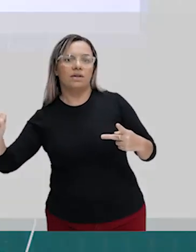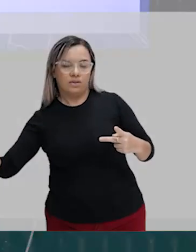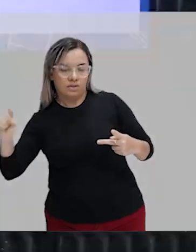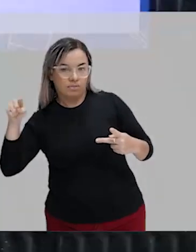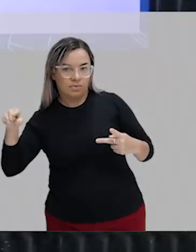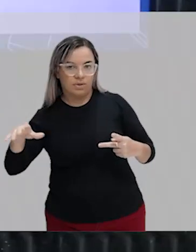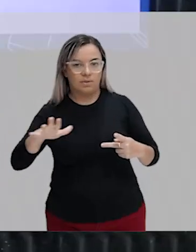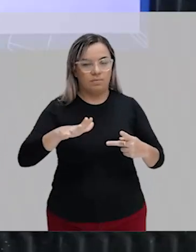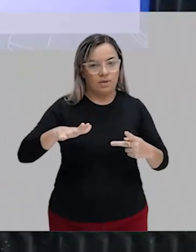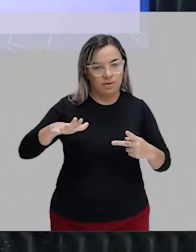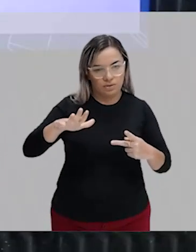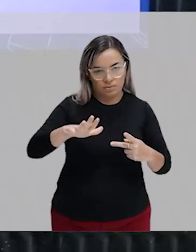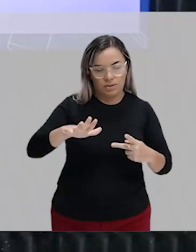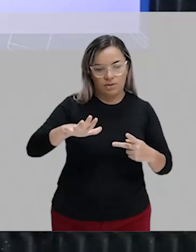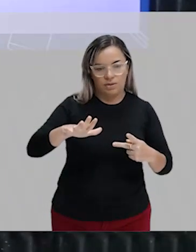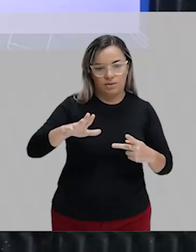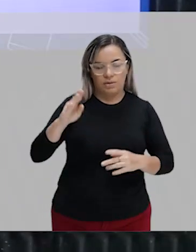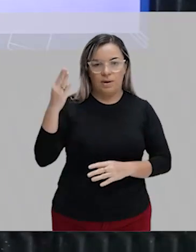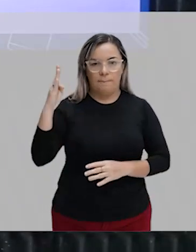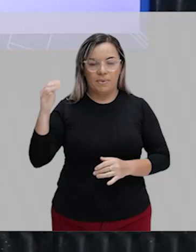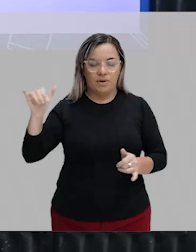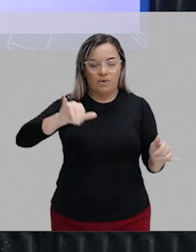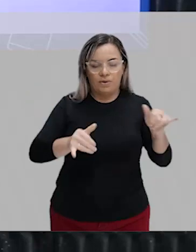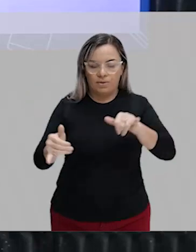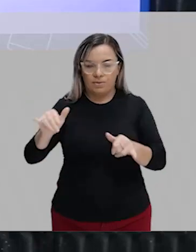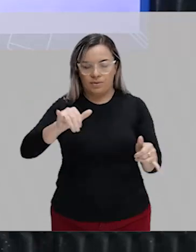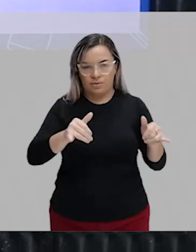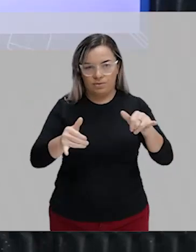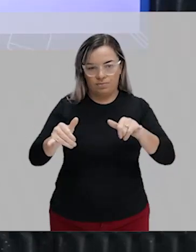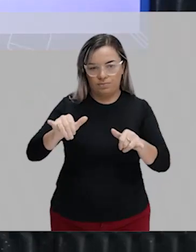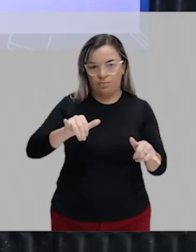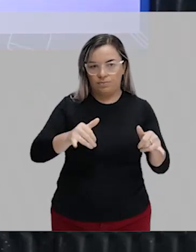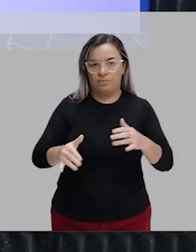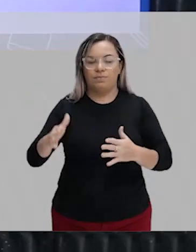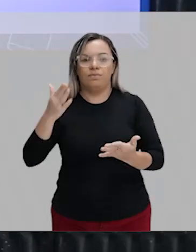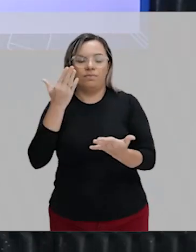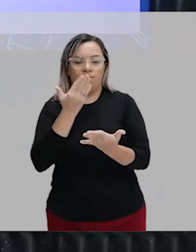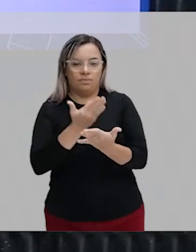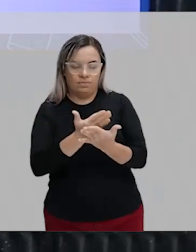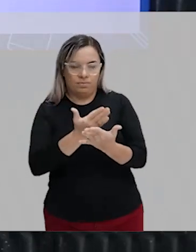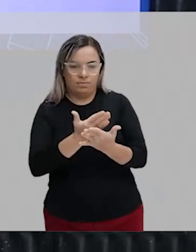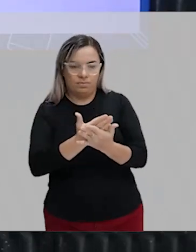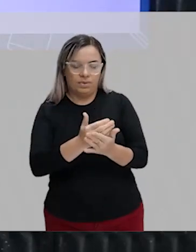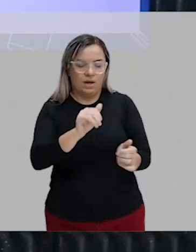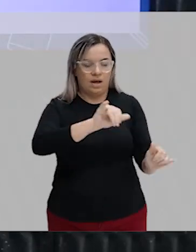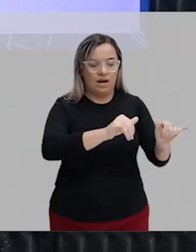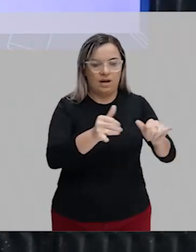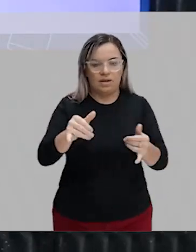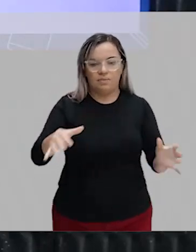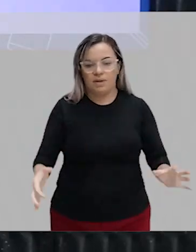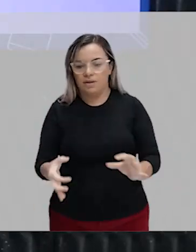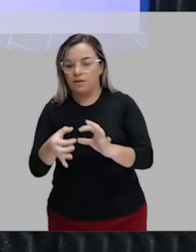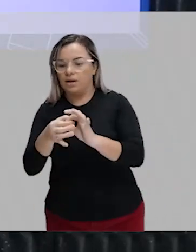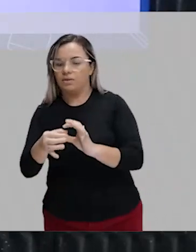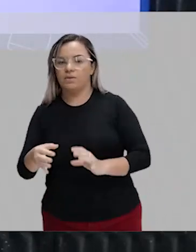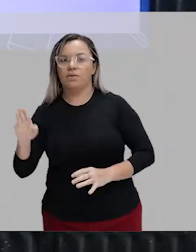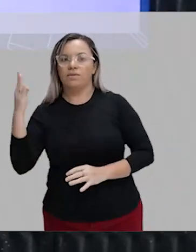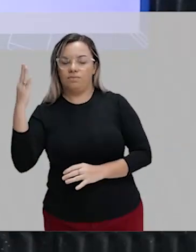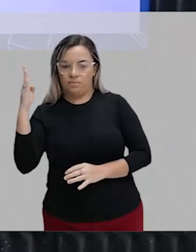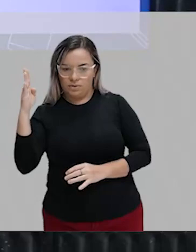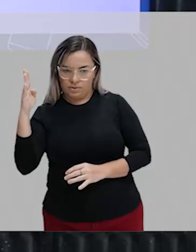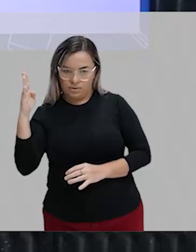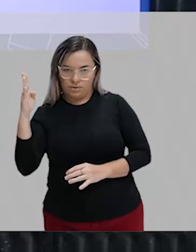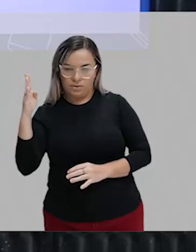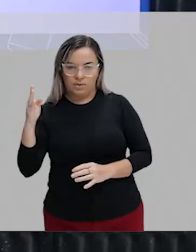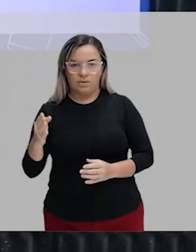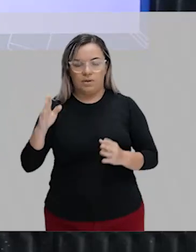da Biologia que é chamada de Bioquímica, tá? Nós estudamos a química associada com biologia. E aqui nós